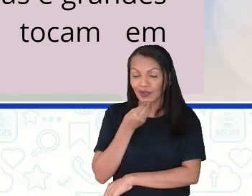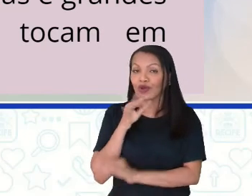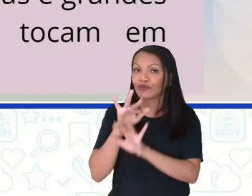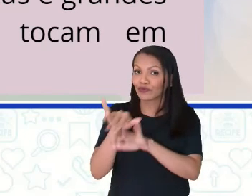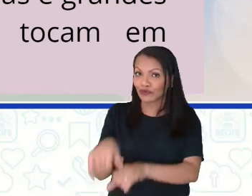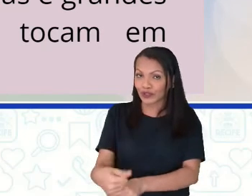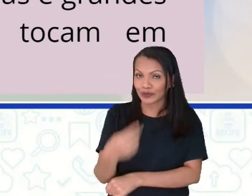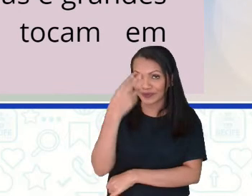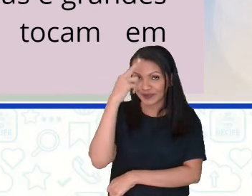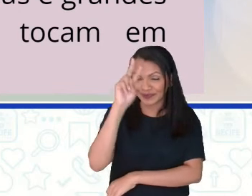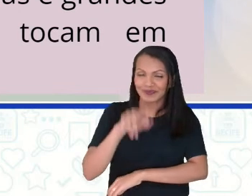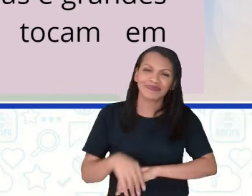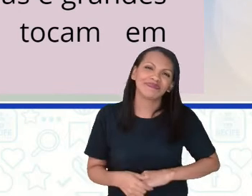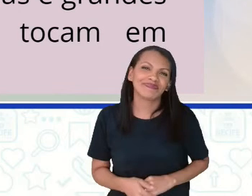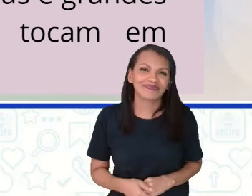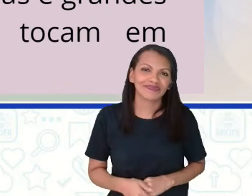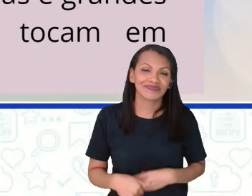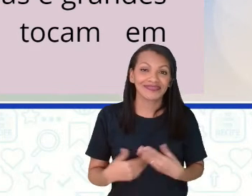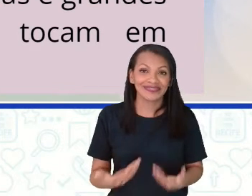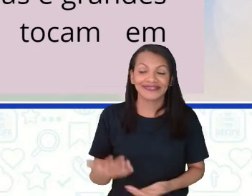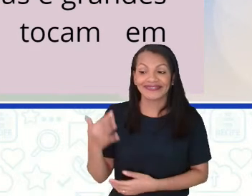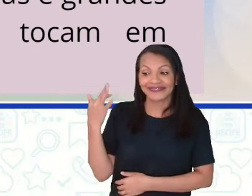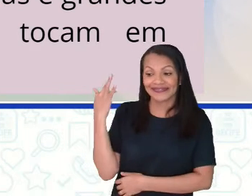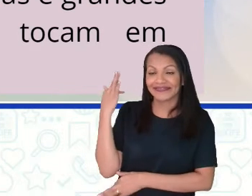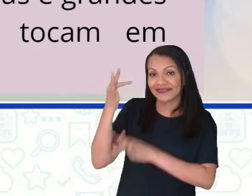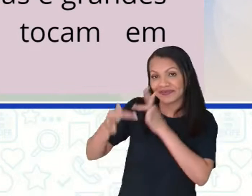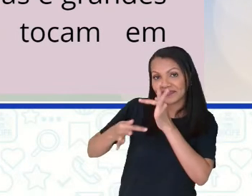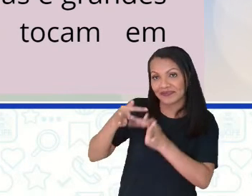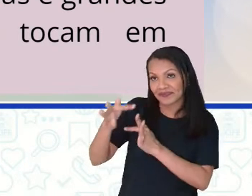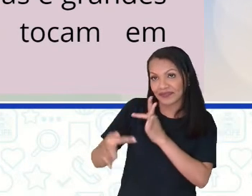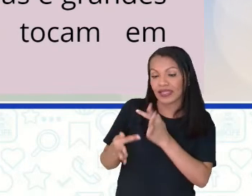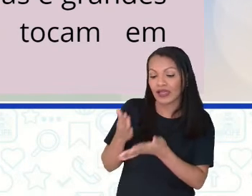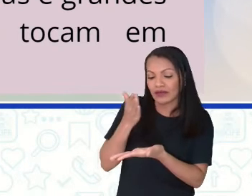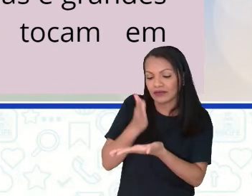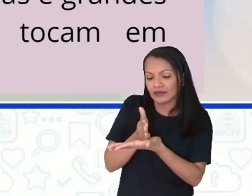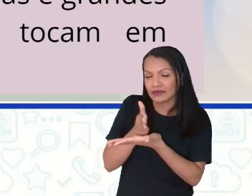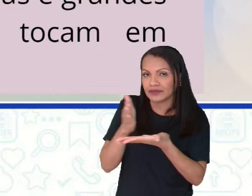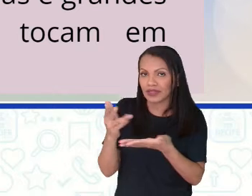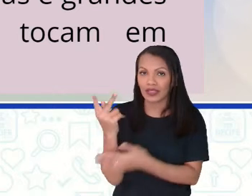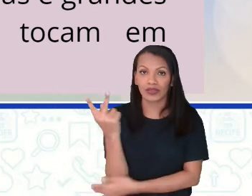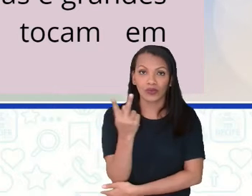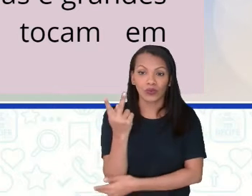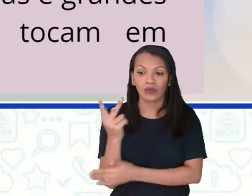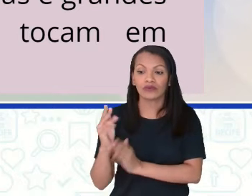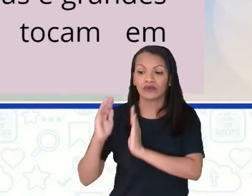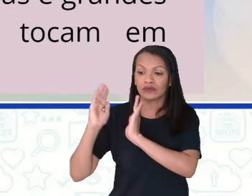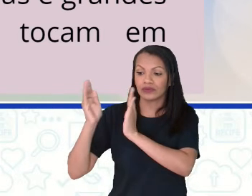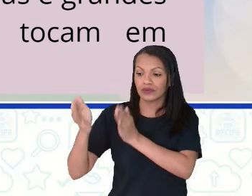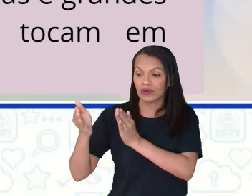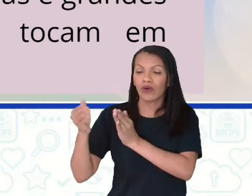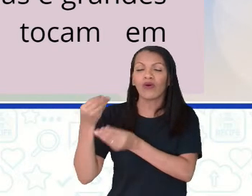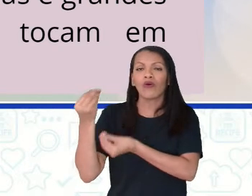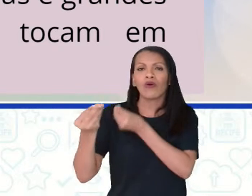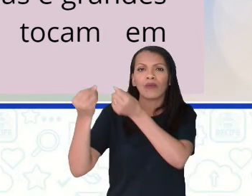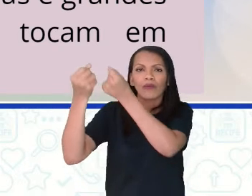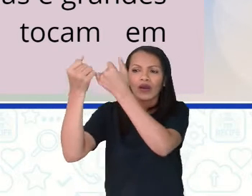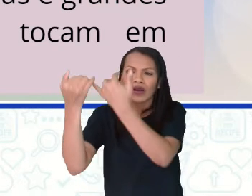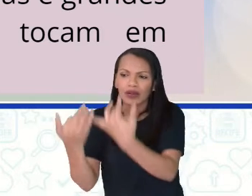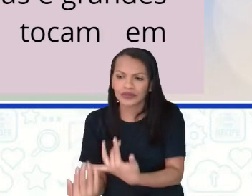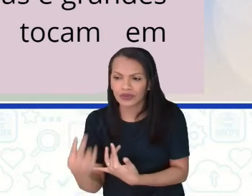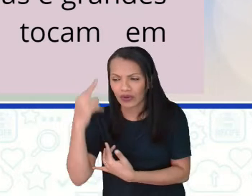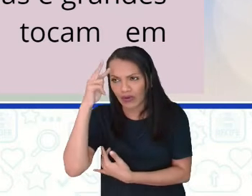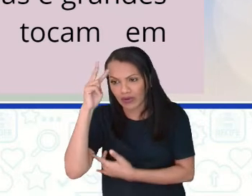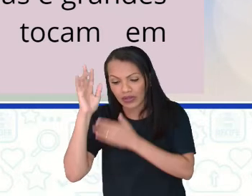Aí, ó, as fábulas, em termos de formato, são geralmente divididas em duas partes: a descrição da história e uma